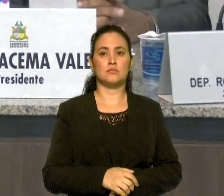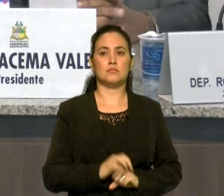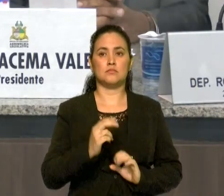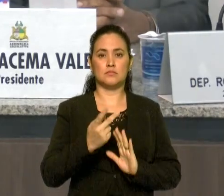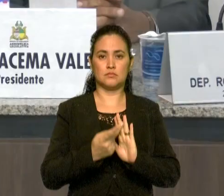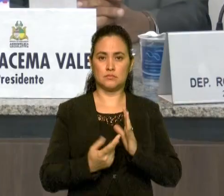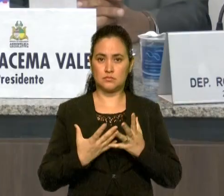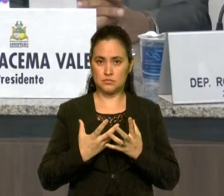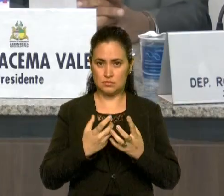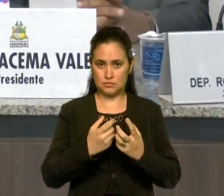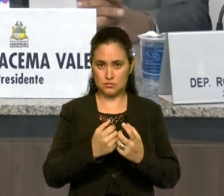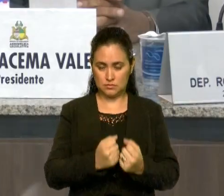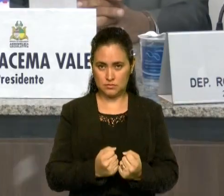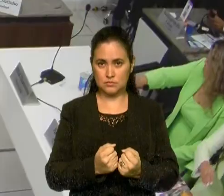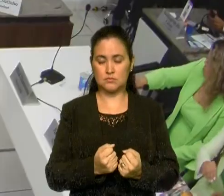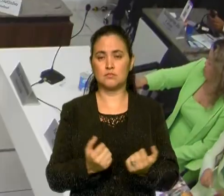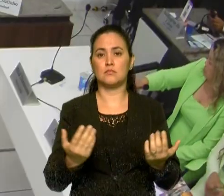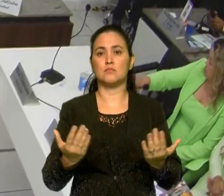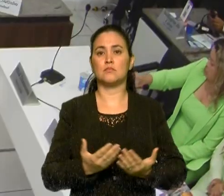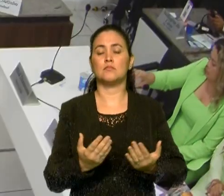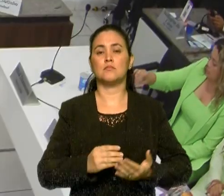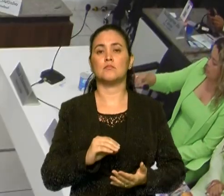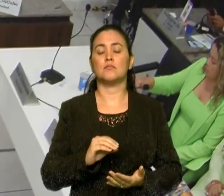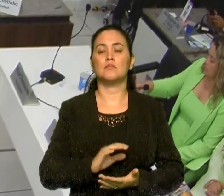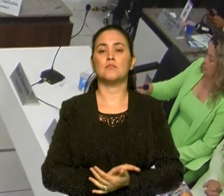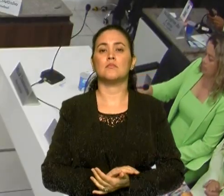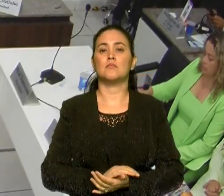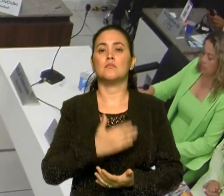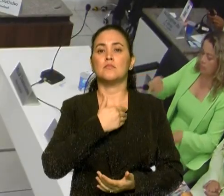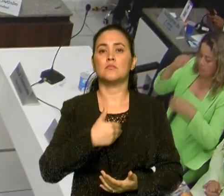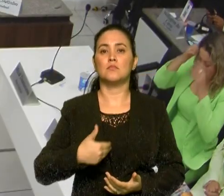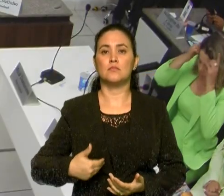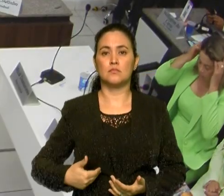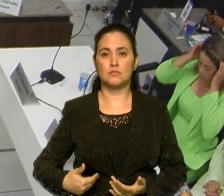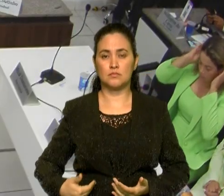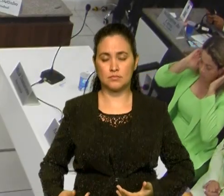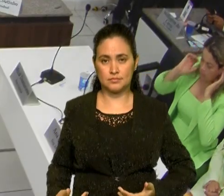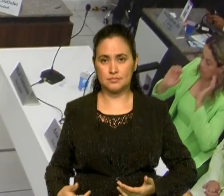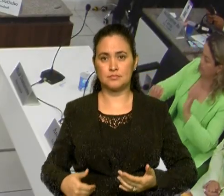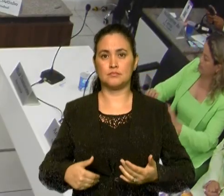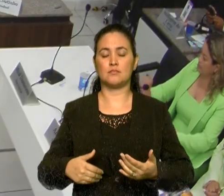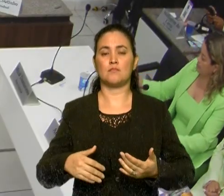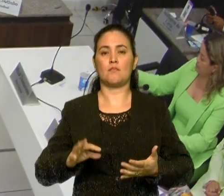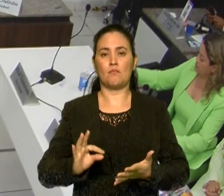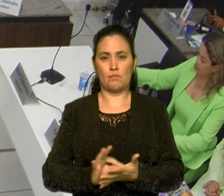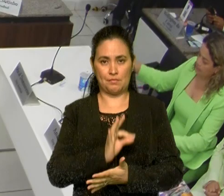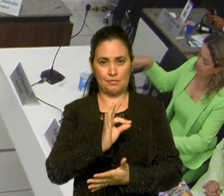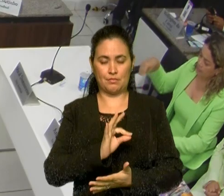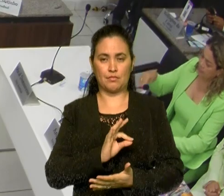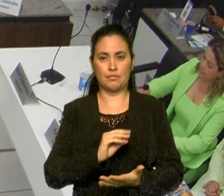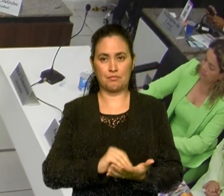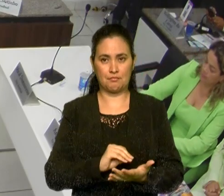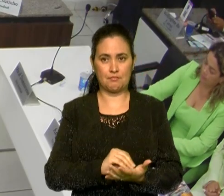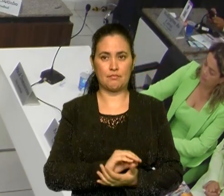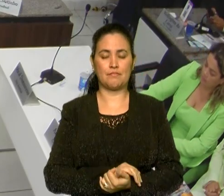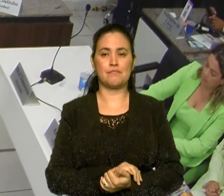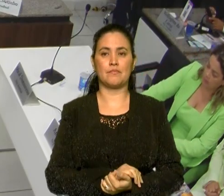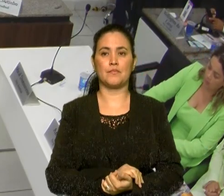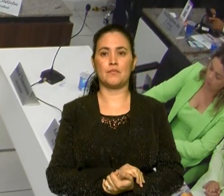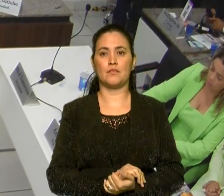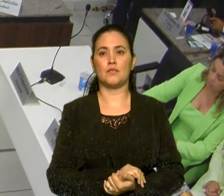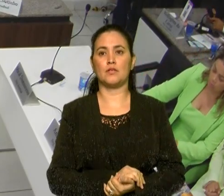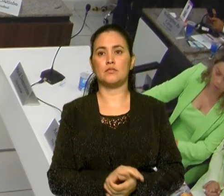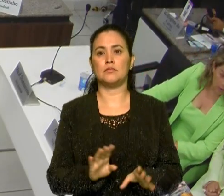Projeto aprovado, encaminhado à sanção. Contando também com os votos dos mesmos deputados que